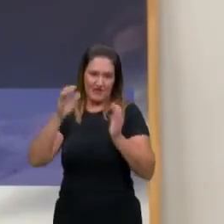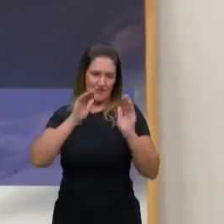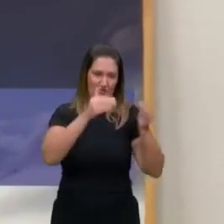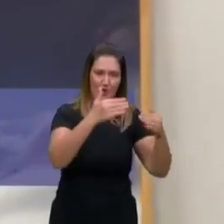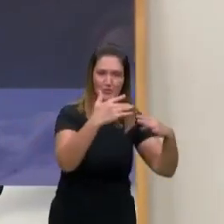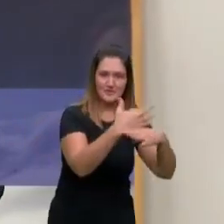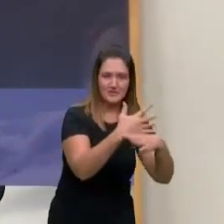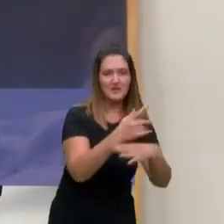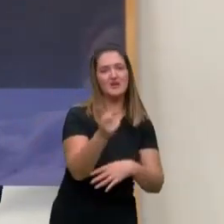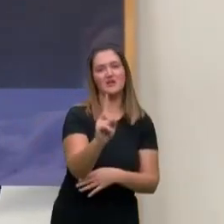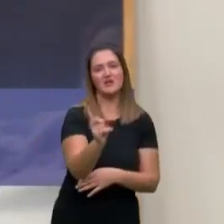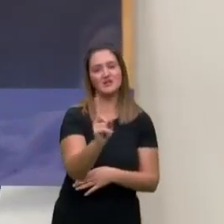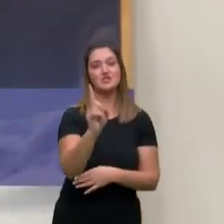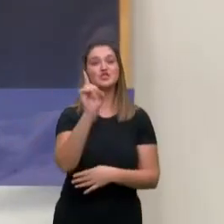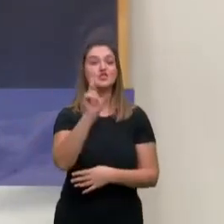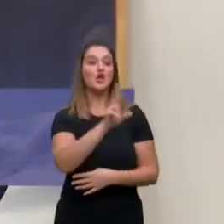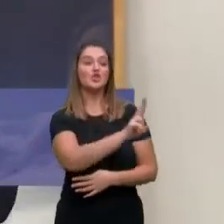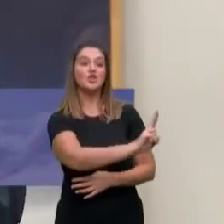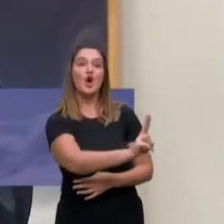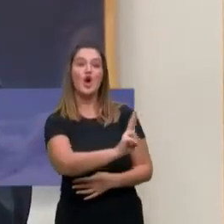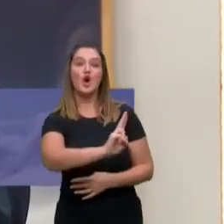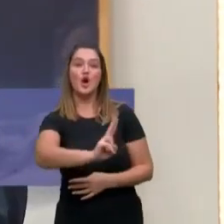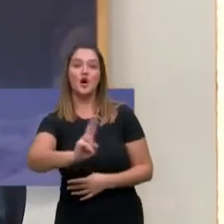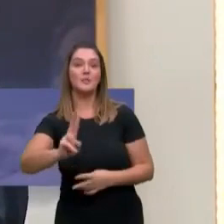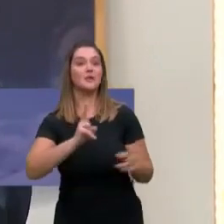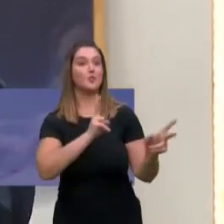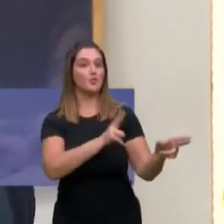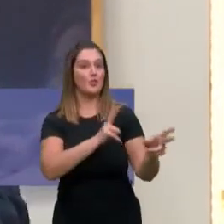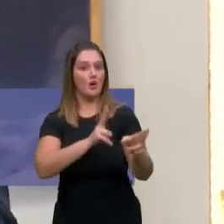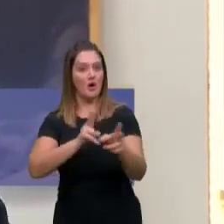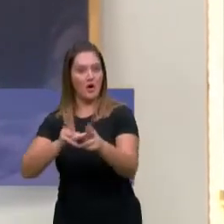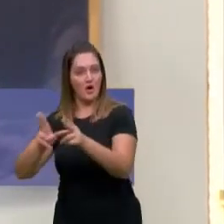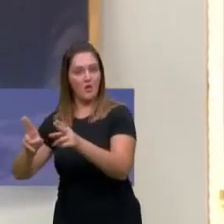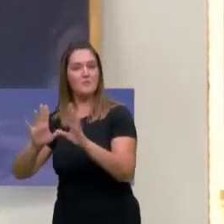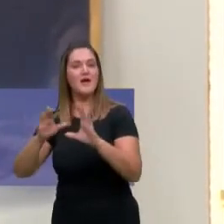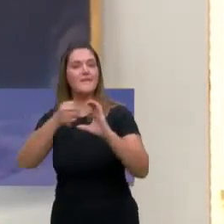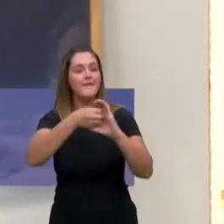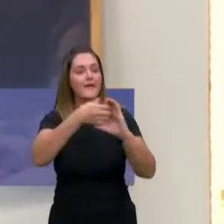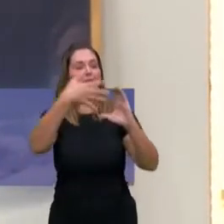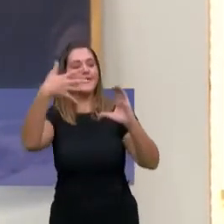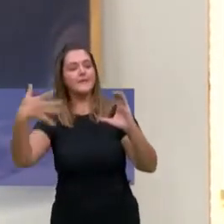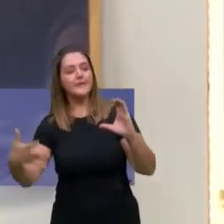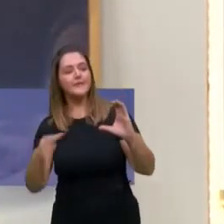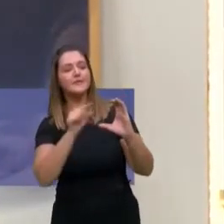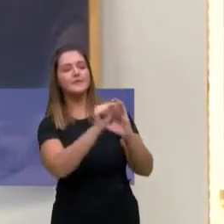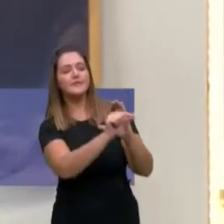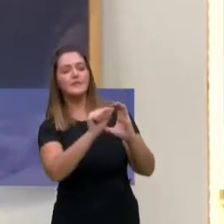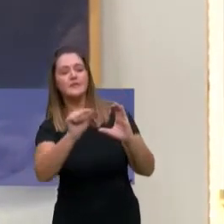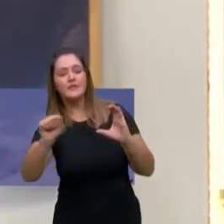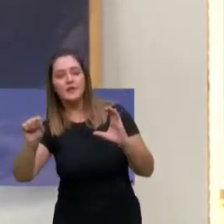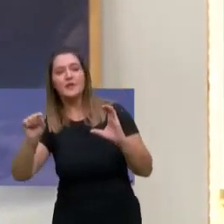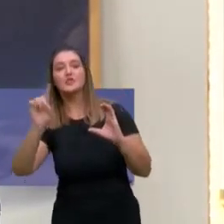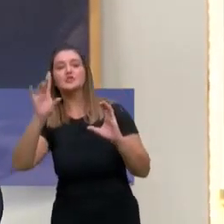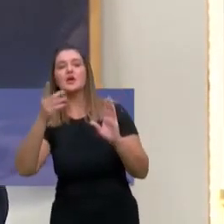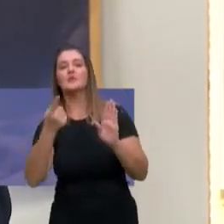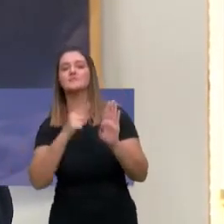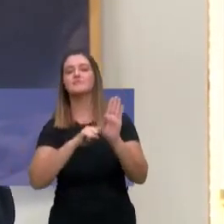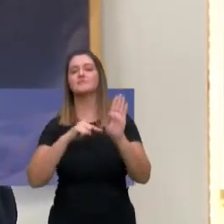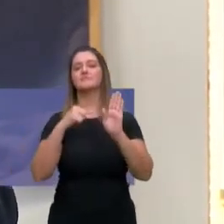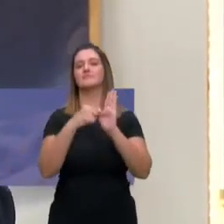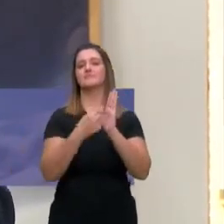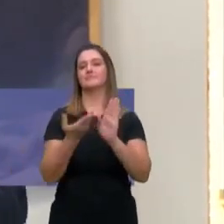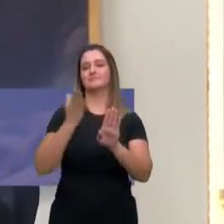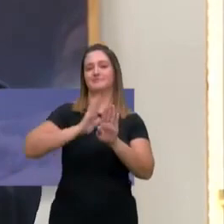cidades, mas era usar esses nomes com as características que tinham para então falar de coisas bem mais espirituais e bem